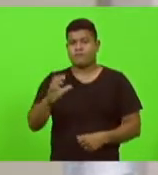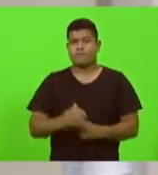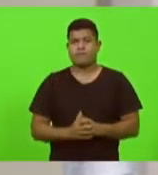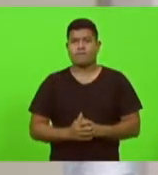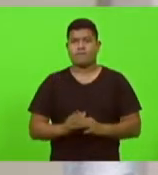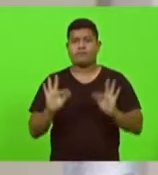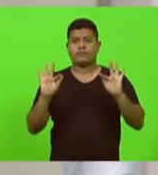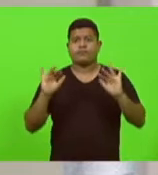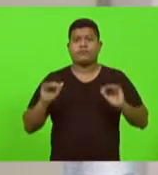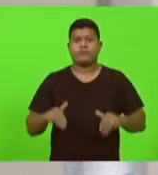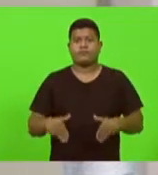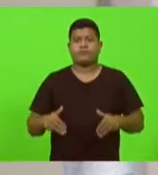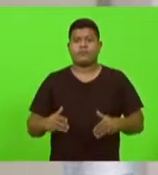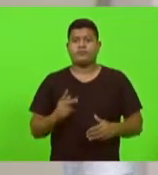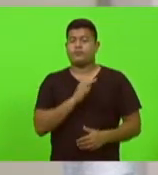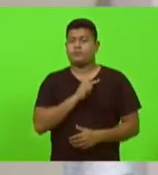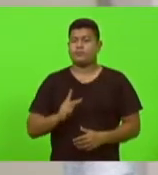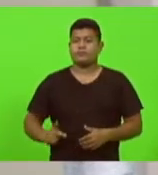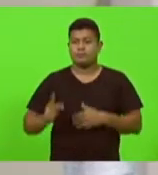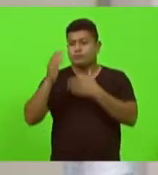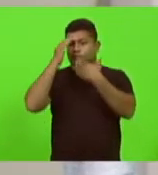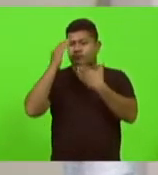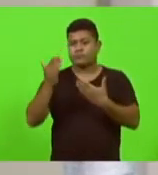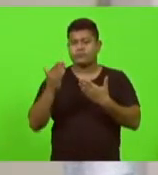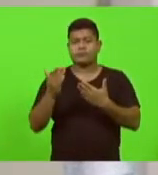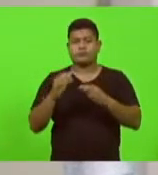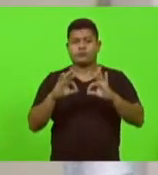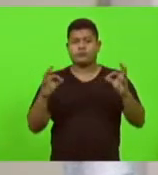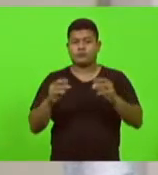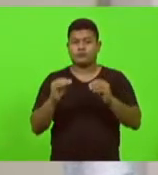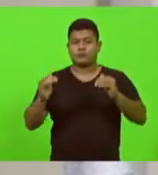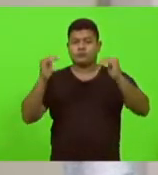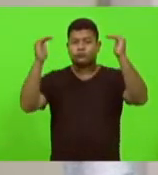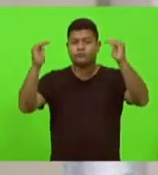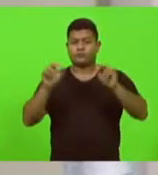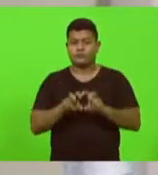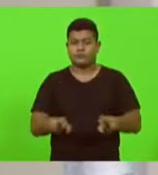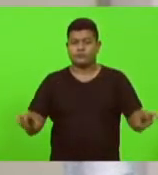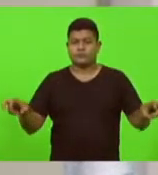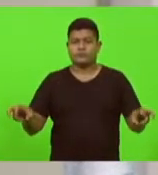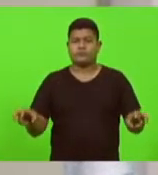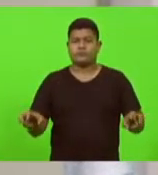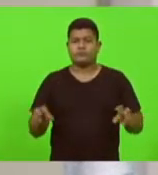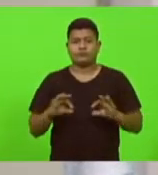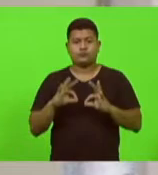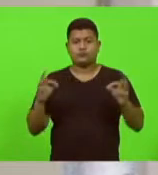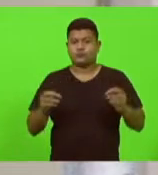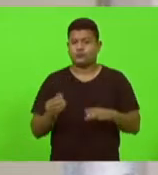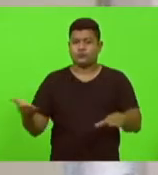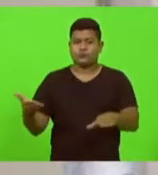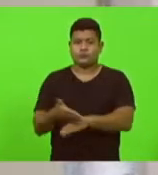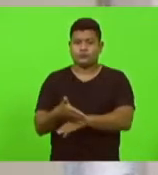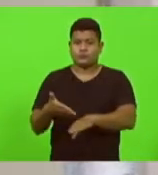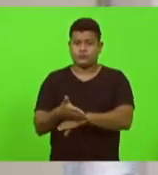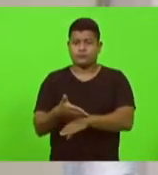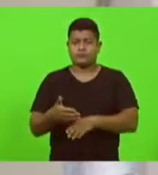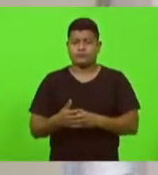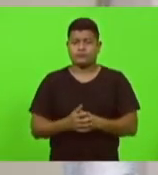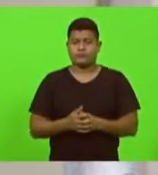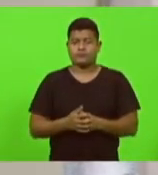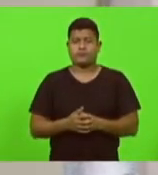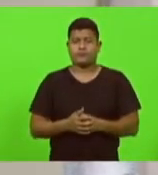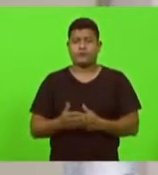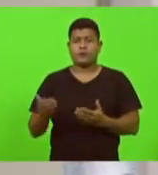Finalizando, o senhor presidente agradeceu a presença das autoridades com assento à mesa e a todos que honraram com seu comparecimento e